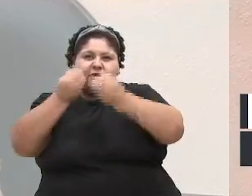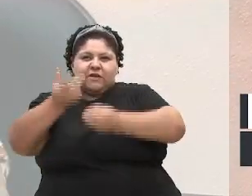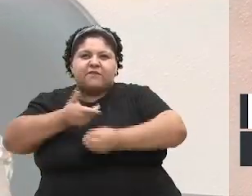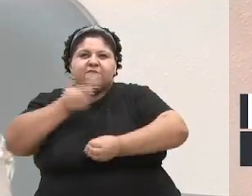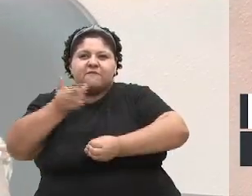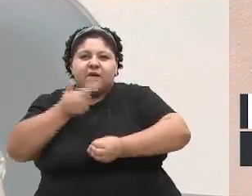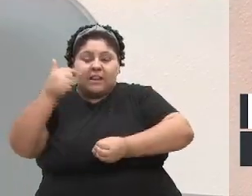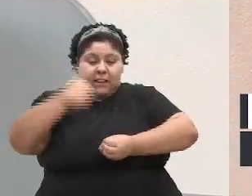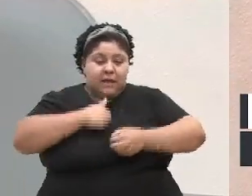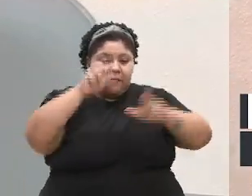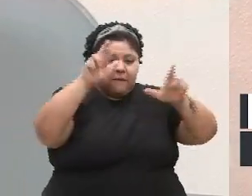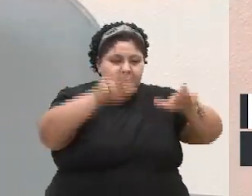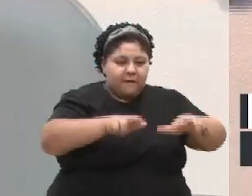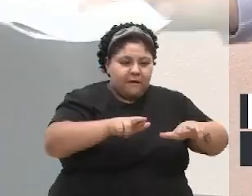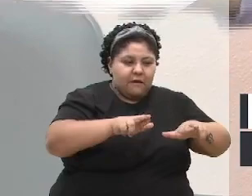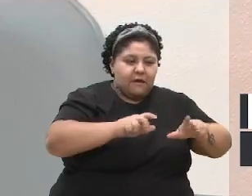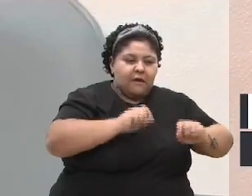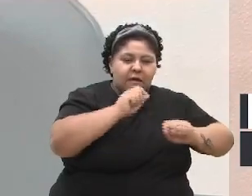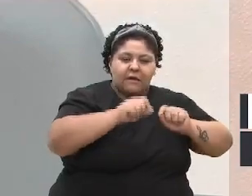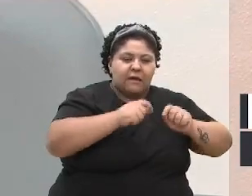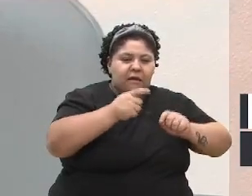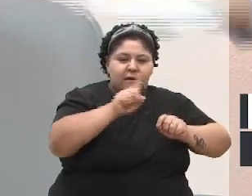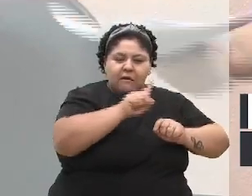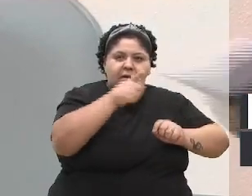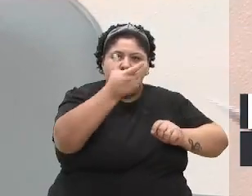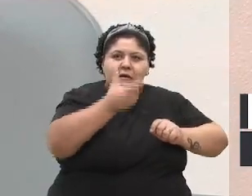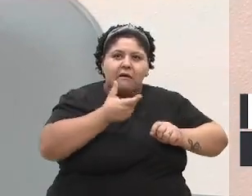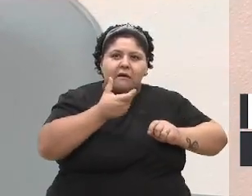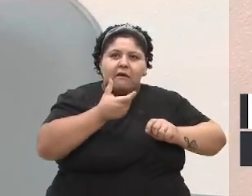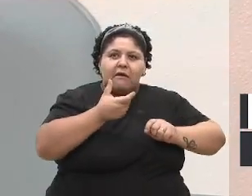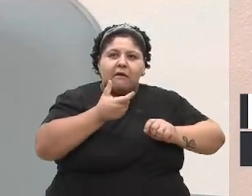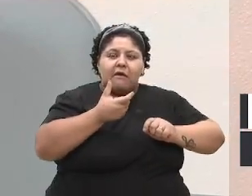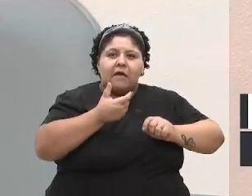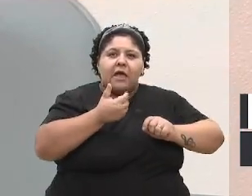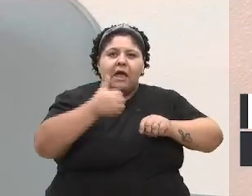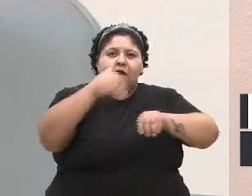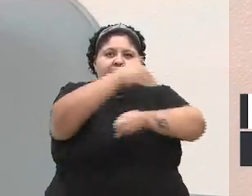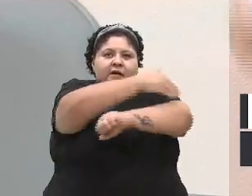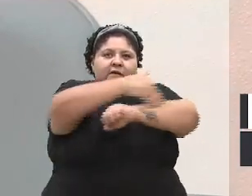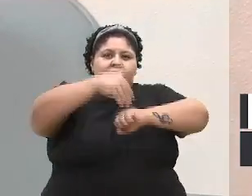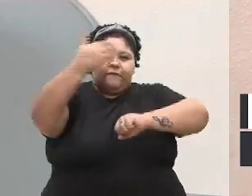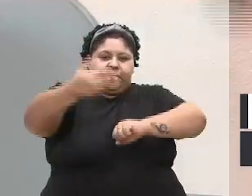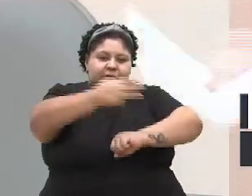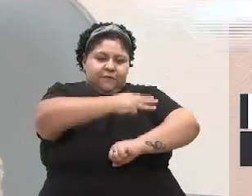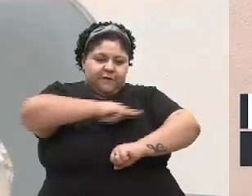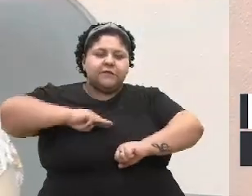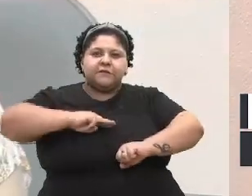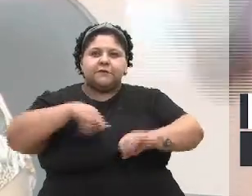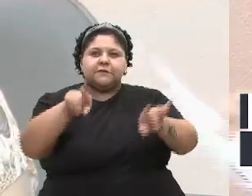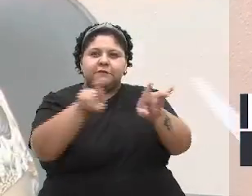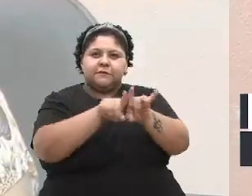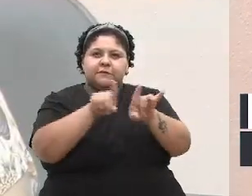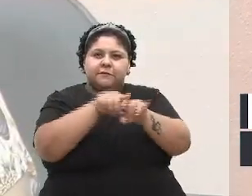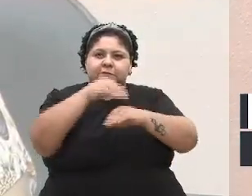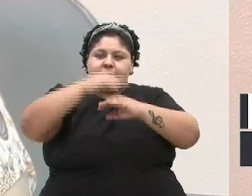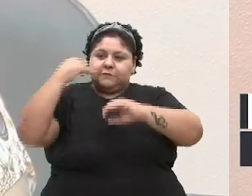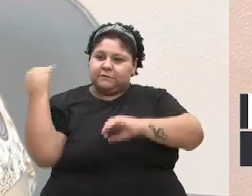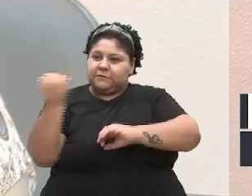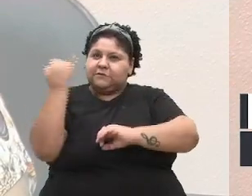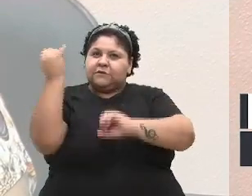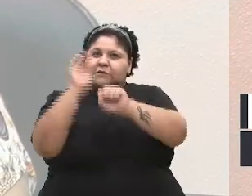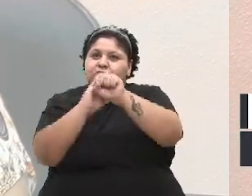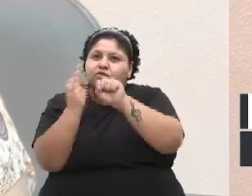minha região, mas quem que não quer a Júlio Calegari revitalizada? É uma das mais importantes que tem no